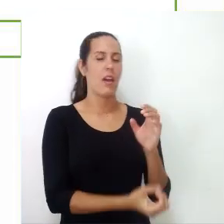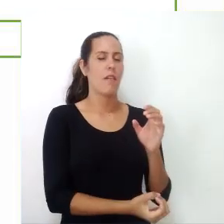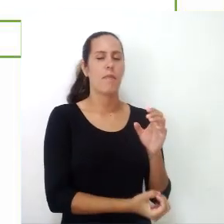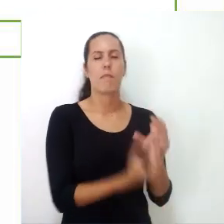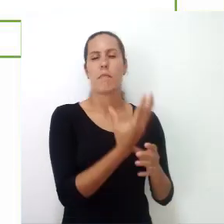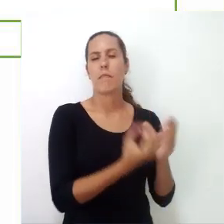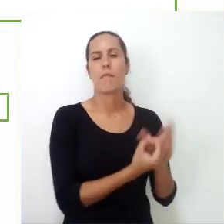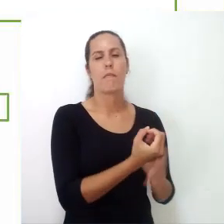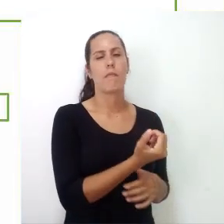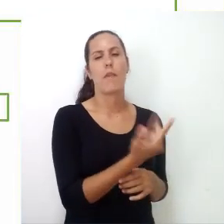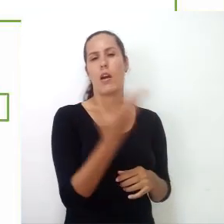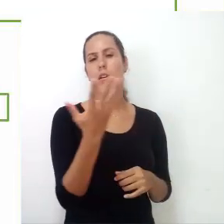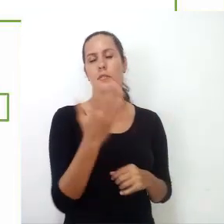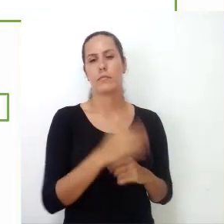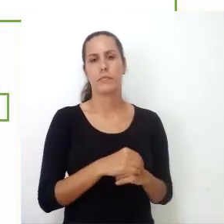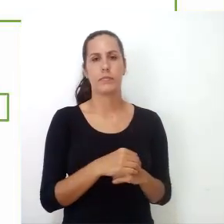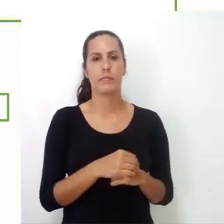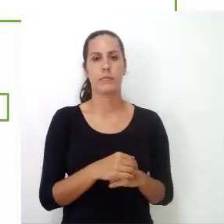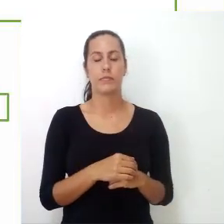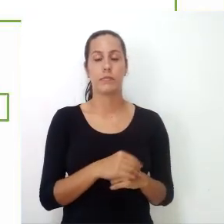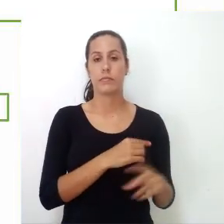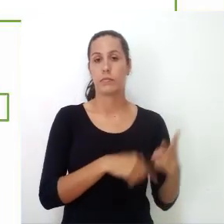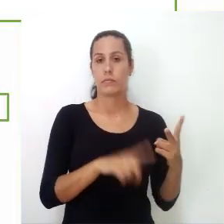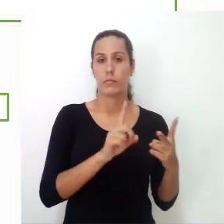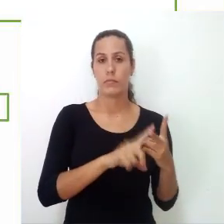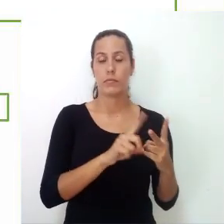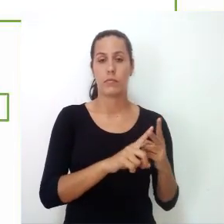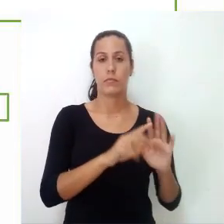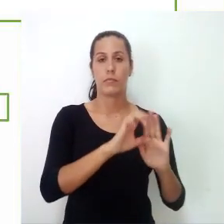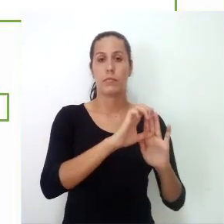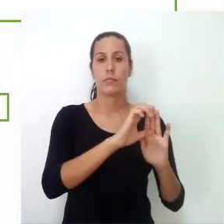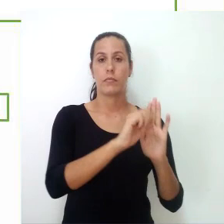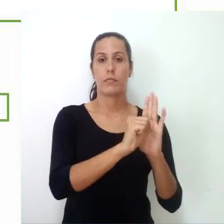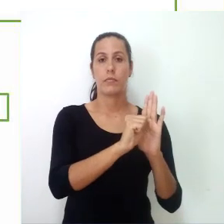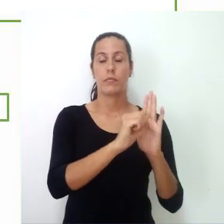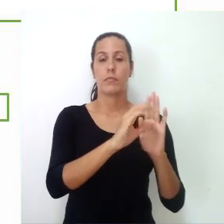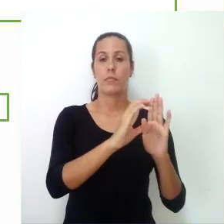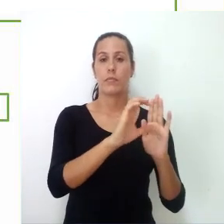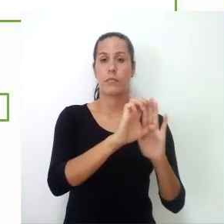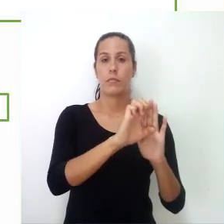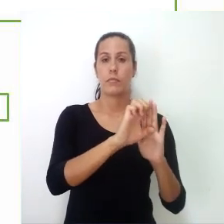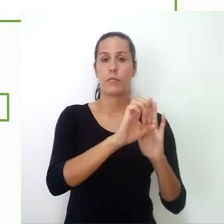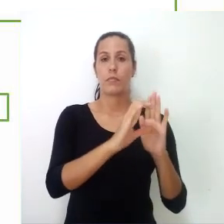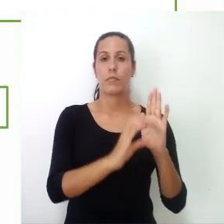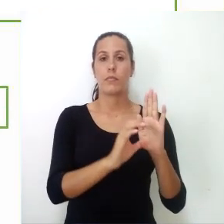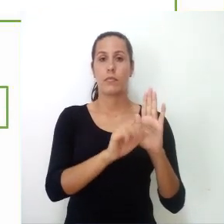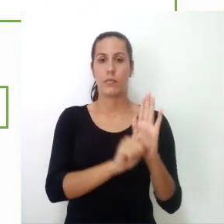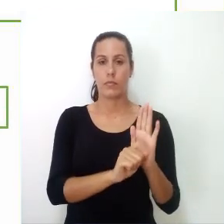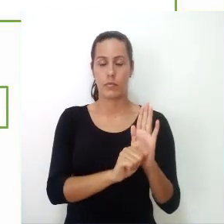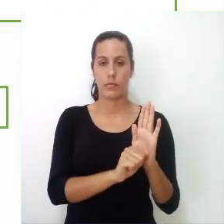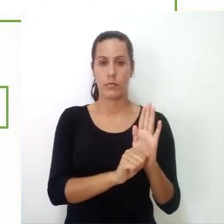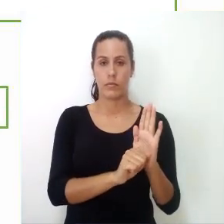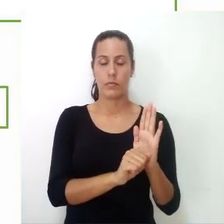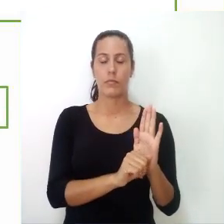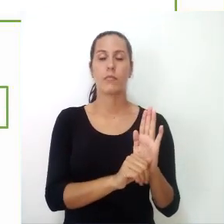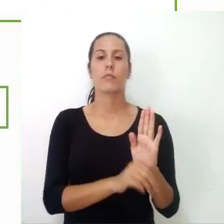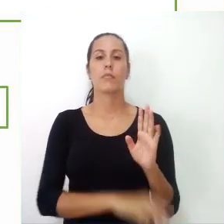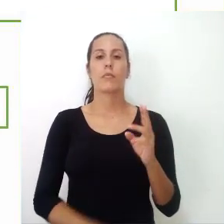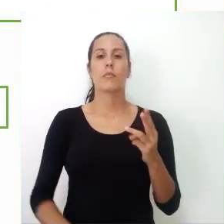leis, certo? Segundo, Estatuto da Criança e do Adolescente, o ECA. Terceiro,